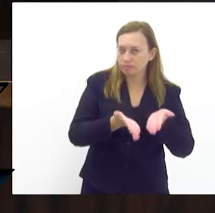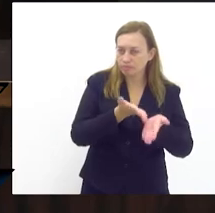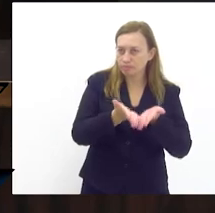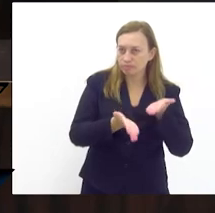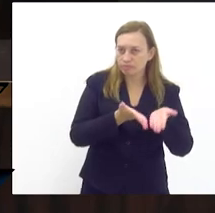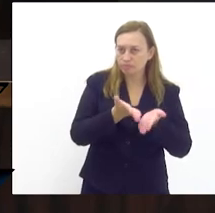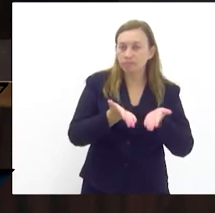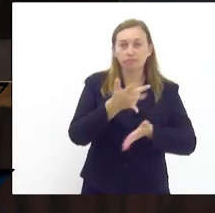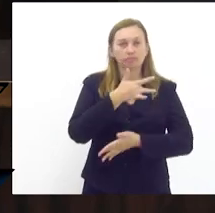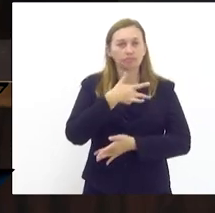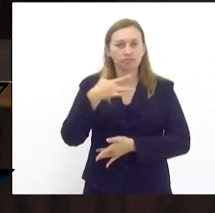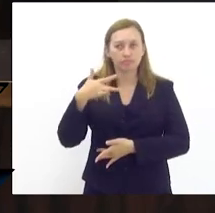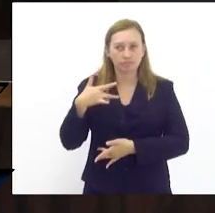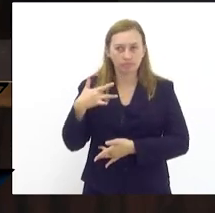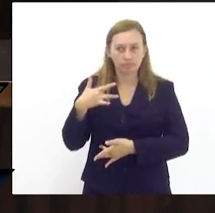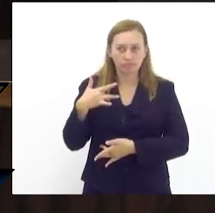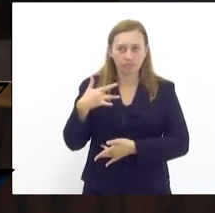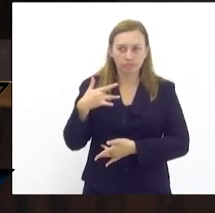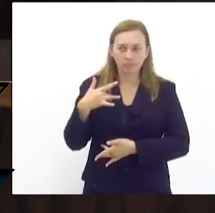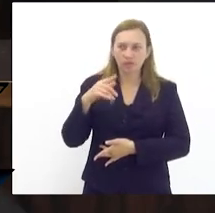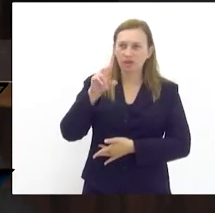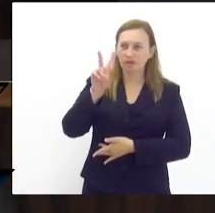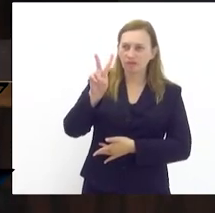a saúde vascular